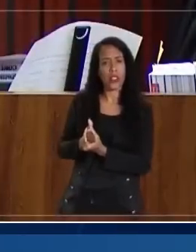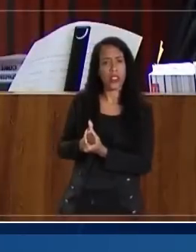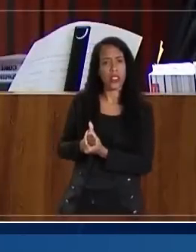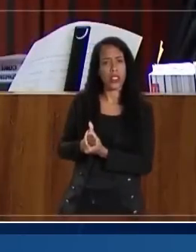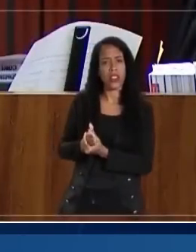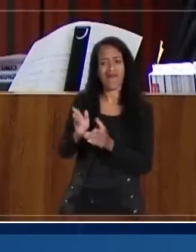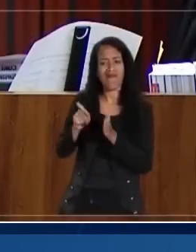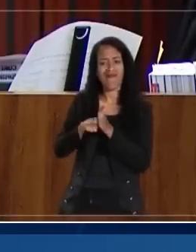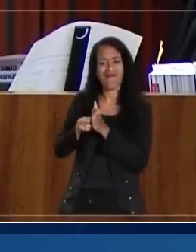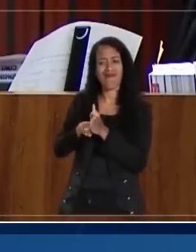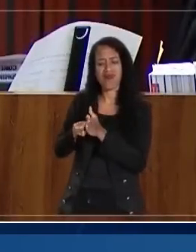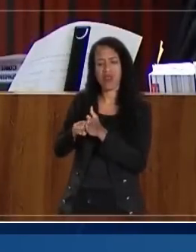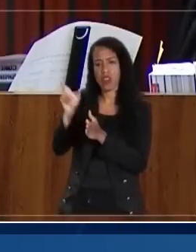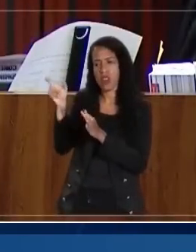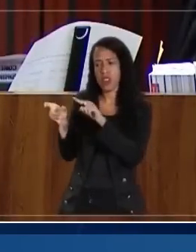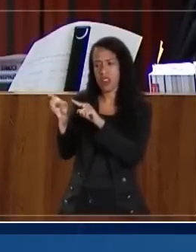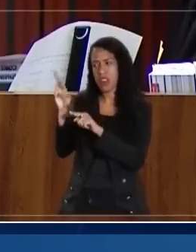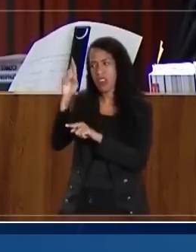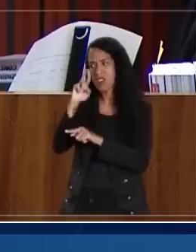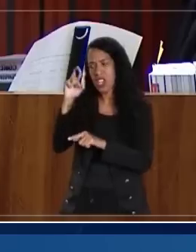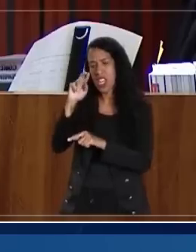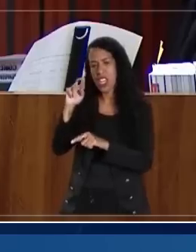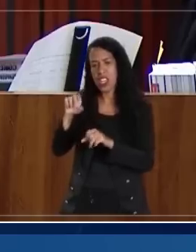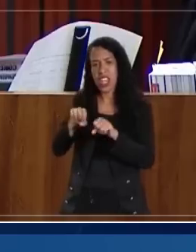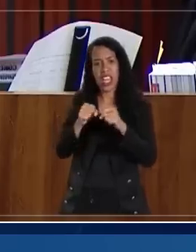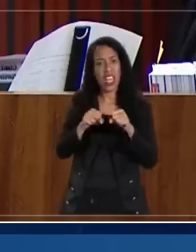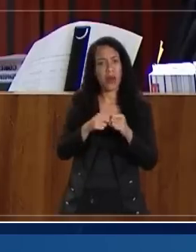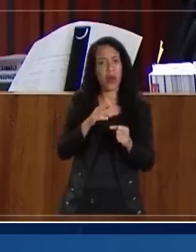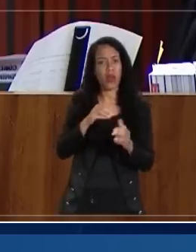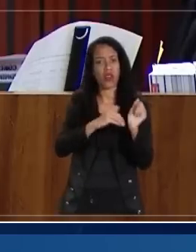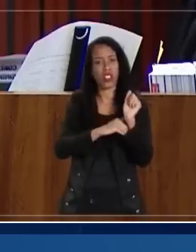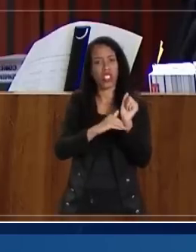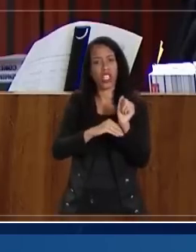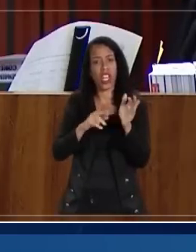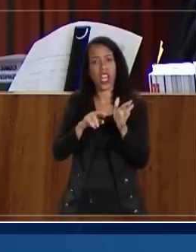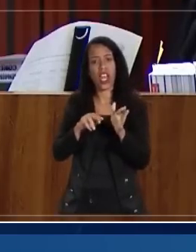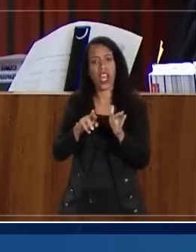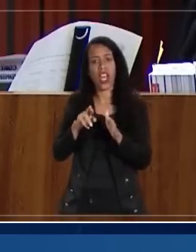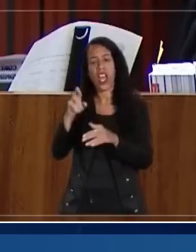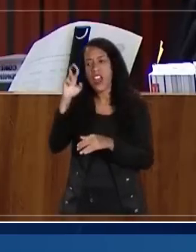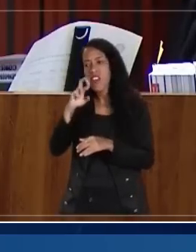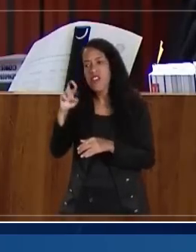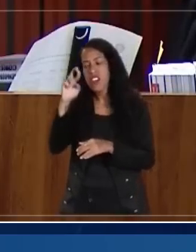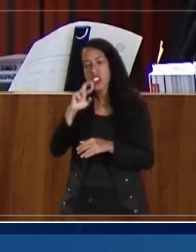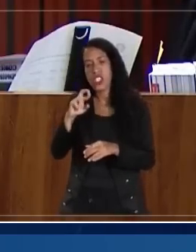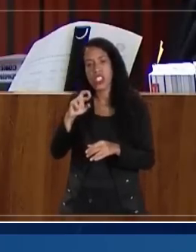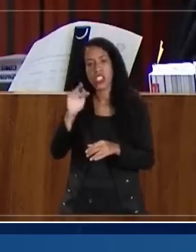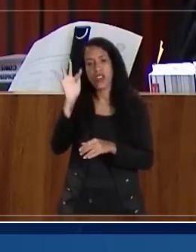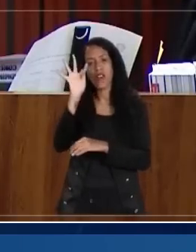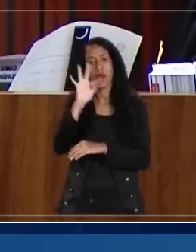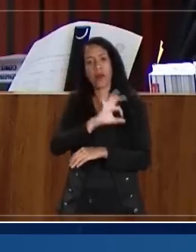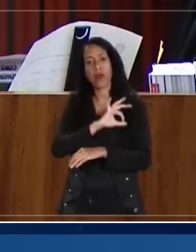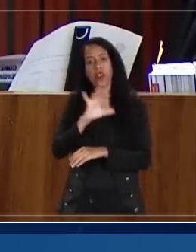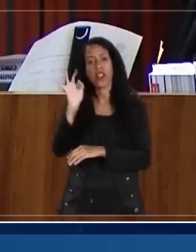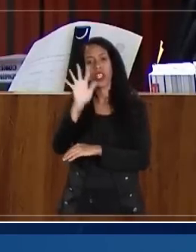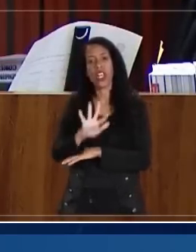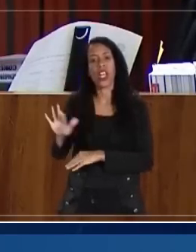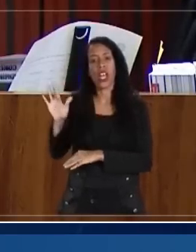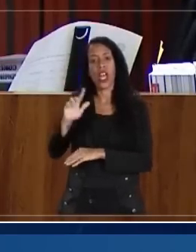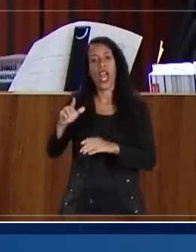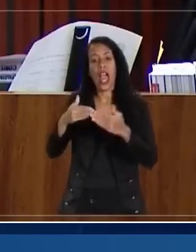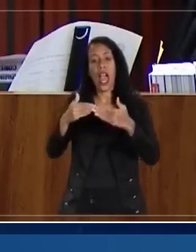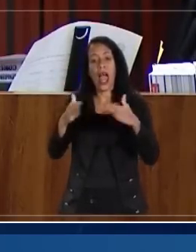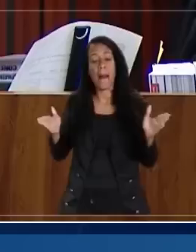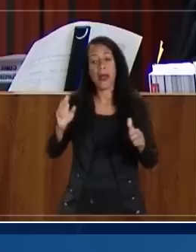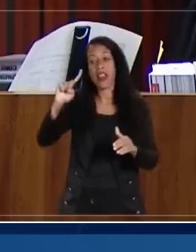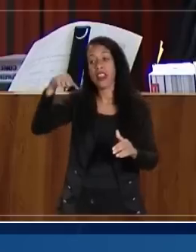crime. Tanto é que a legislação, ela faz, a própria Constituição e a legislação infraconstitucional, ela faz uma diferenciação entre,